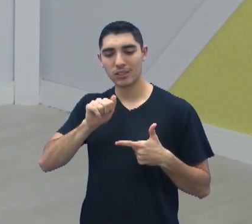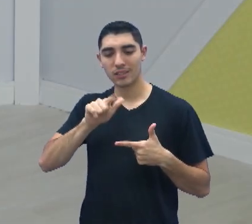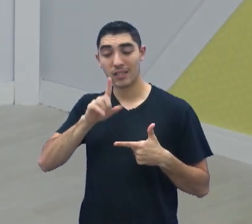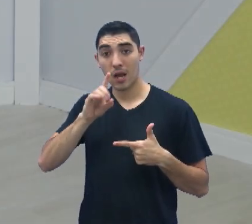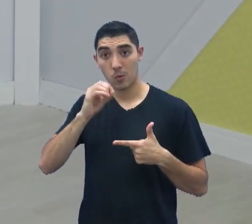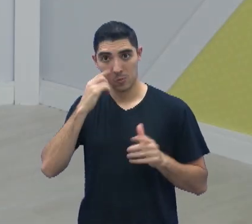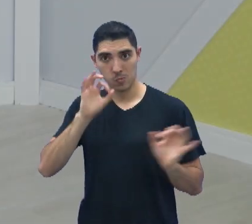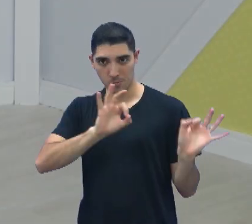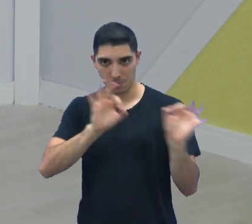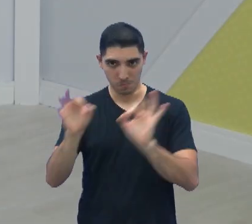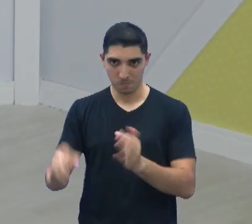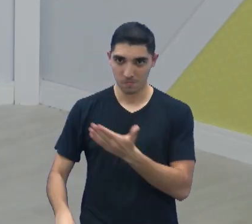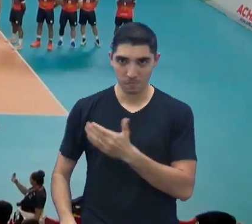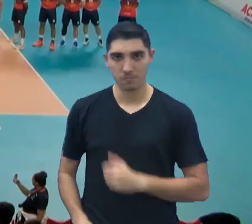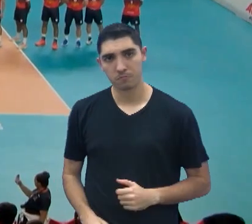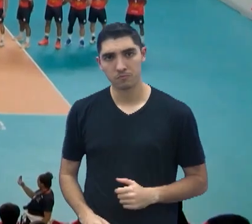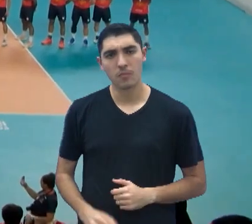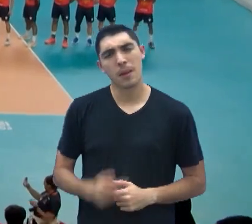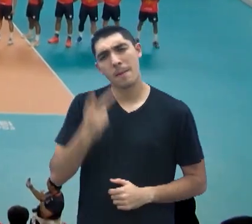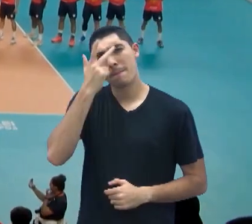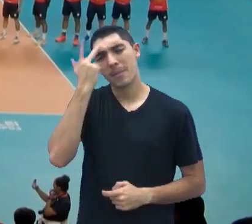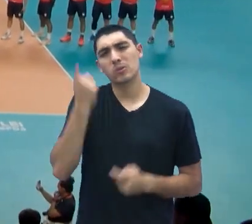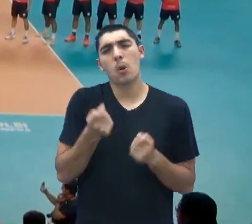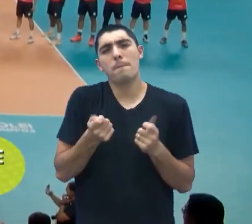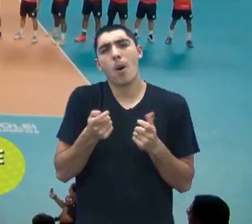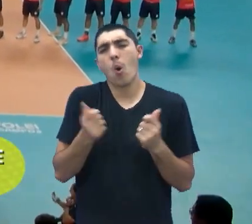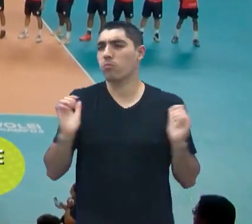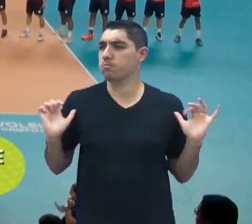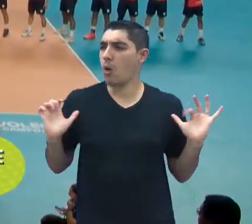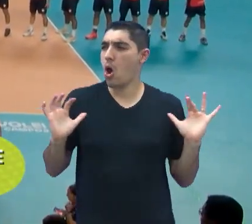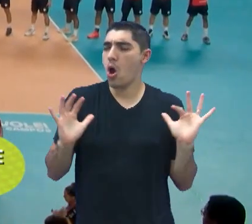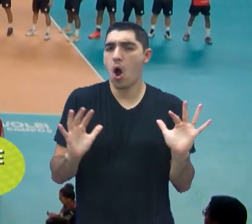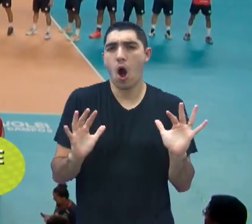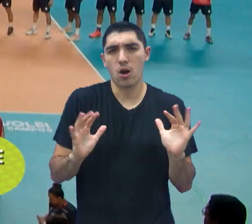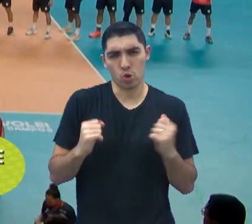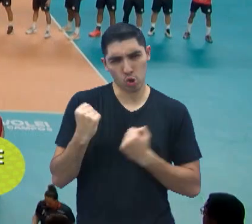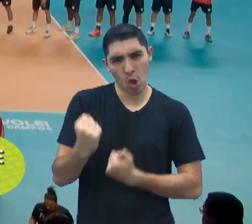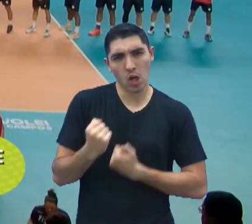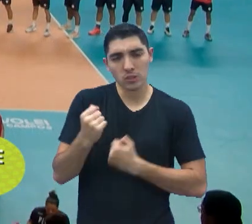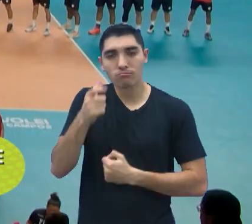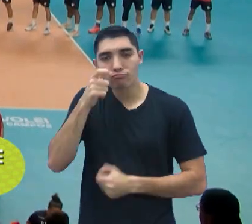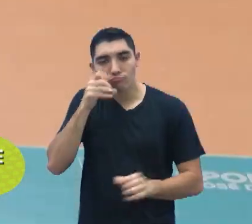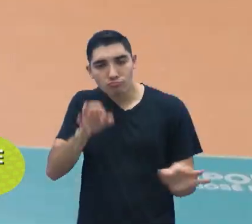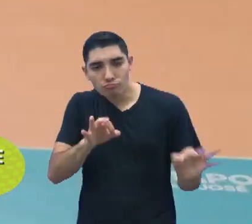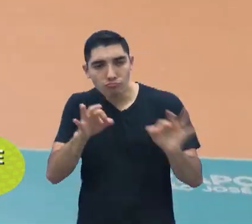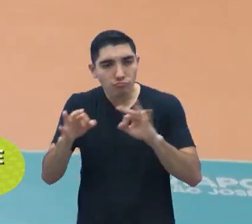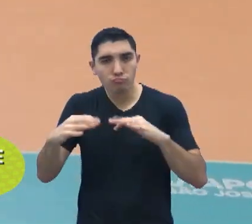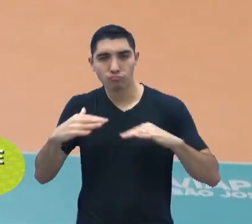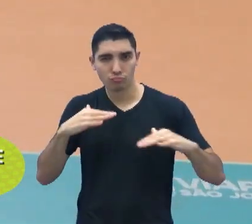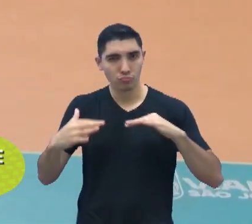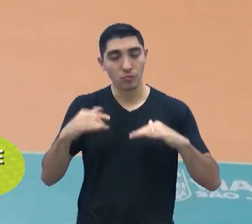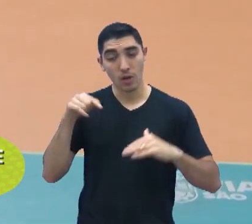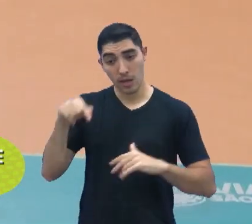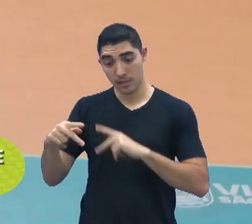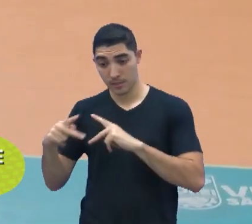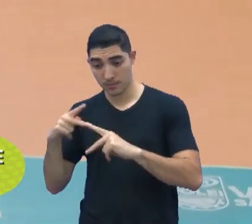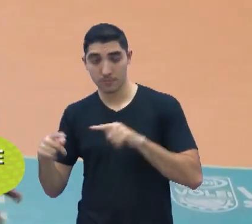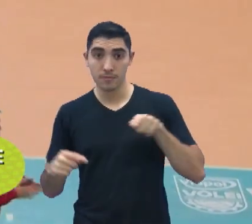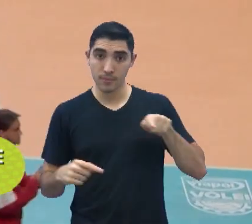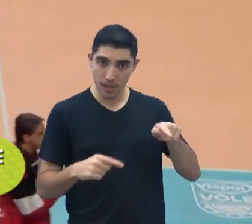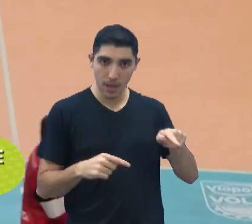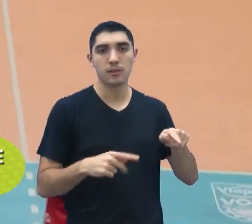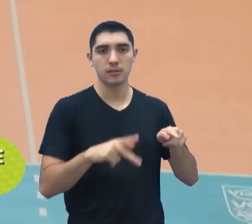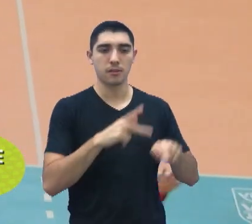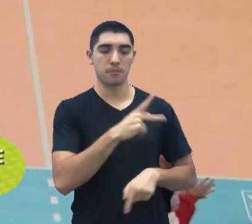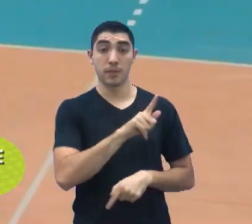Matheus. Público tímido na Farmaconde Arena para acompanhar a terceira partida do vôlei São José no Campeonato Paulista contra